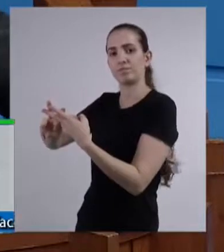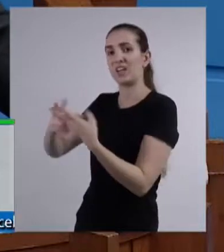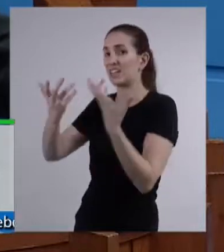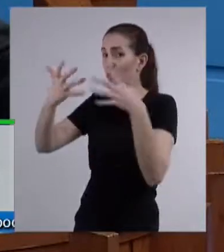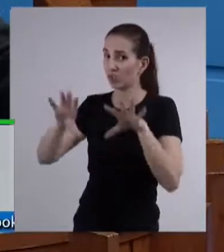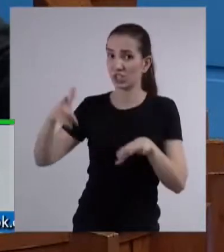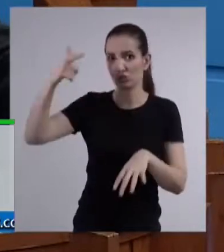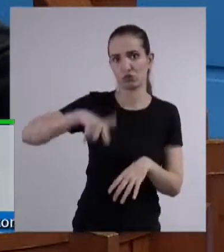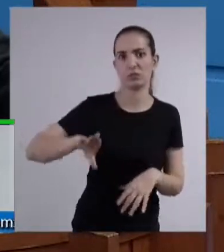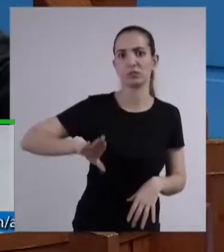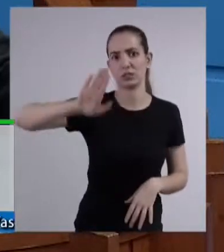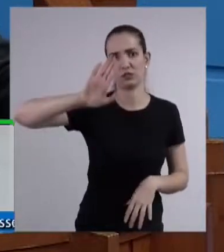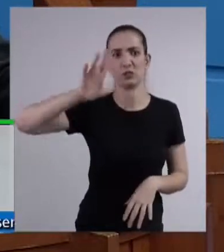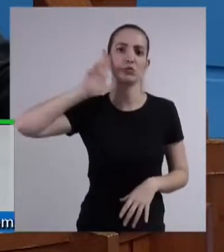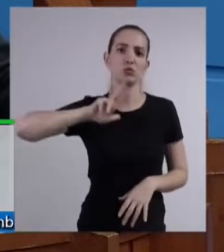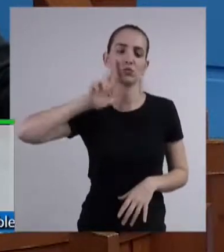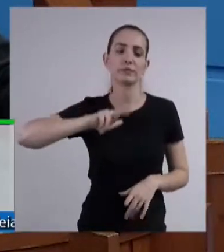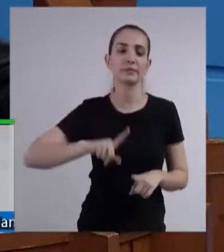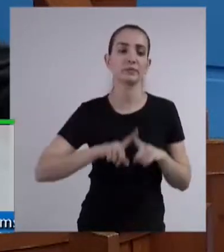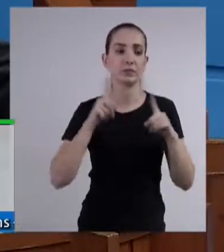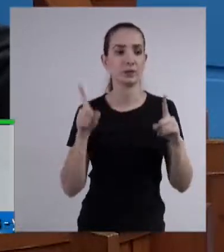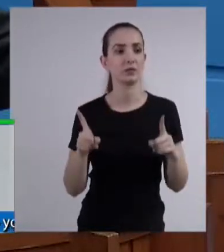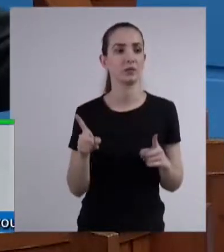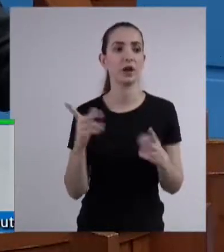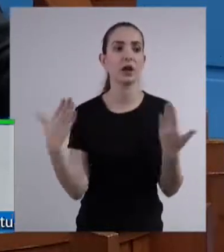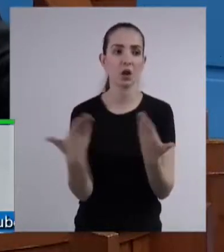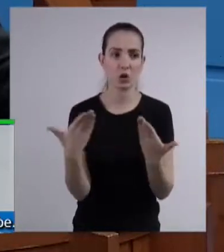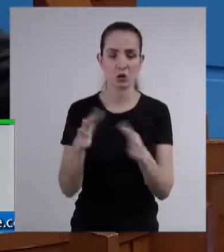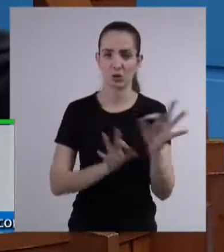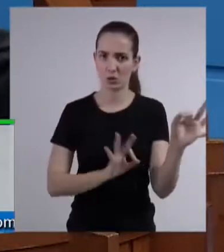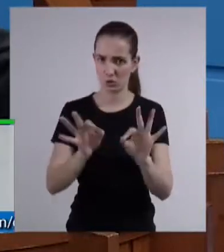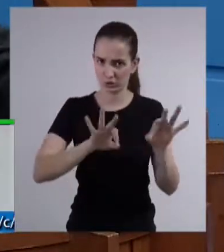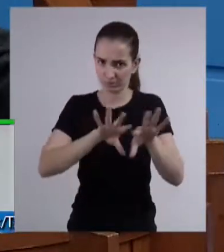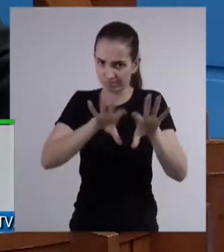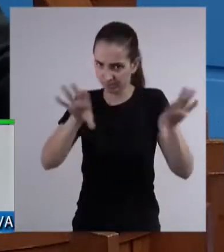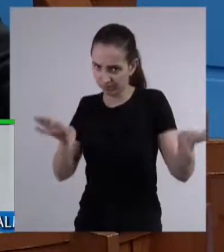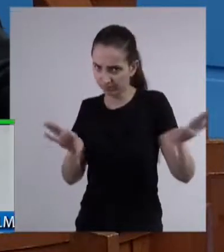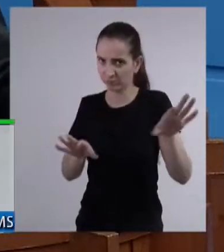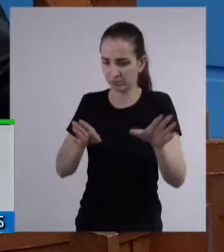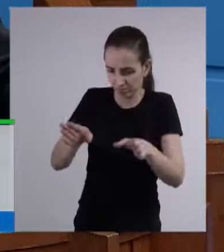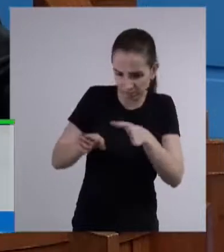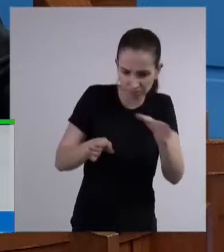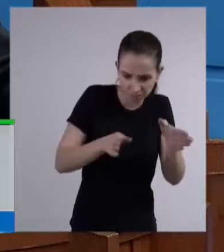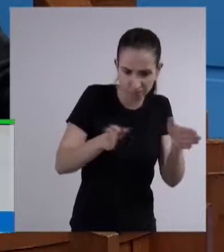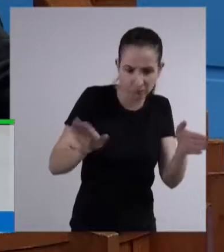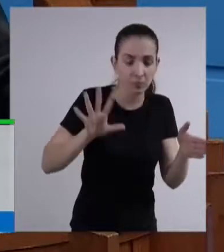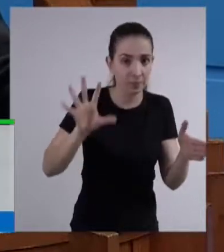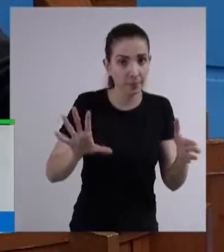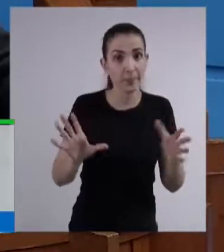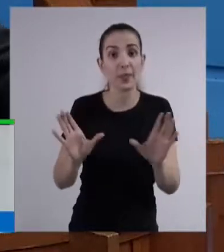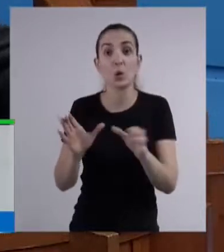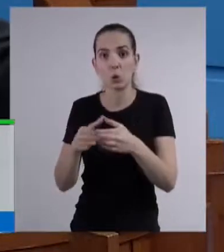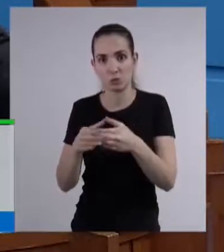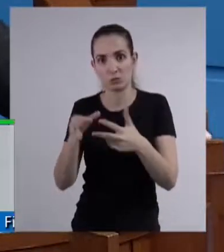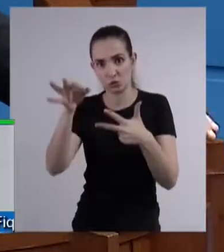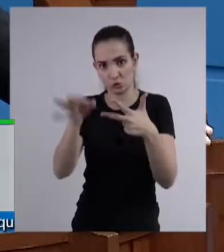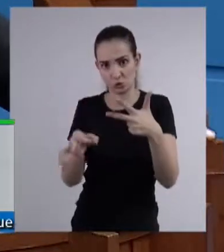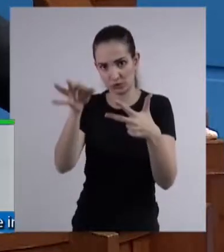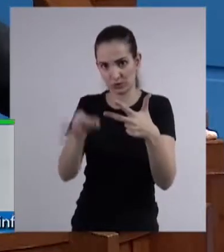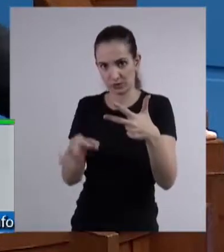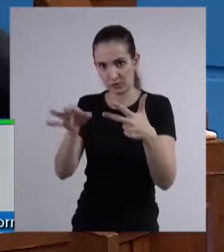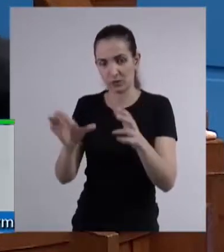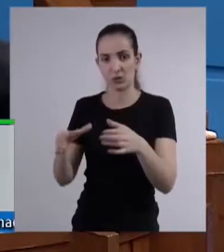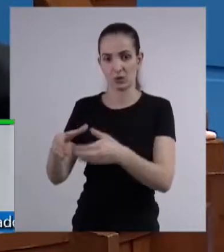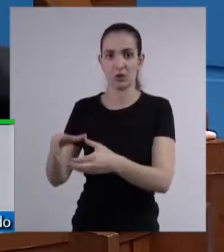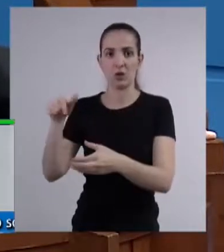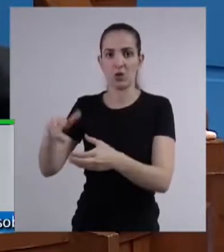O judiciário, setores, vamos separar alguns, né? Mas setores do judiciário brasileiro não têm